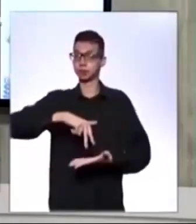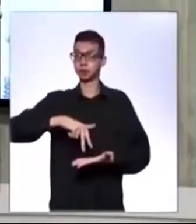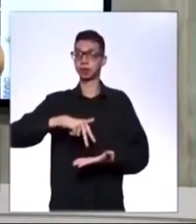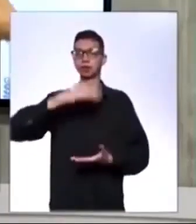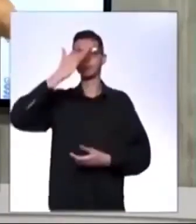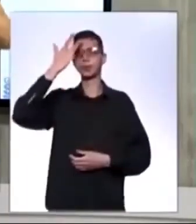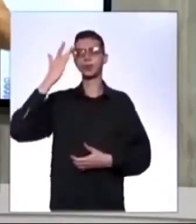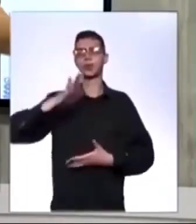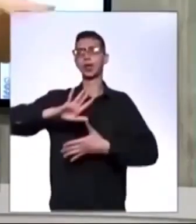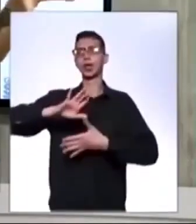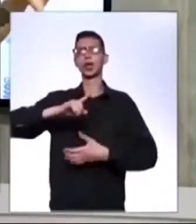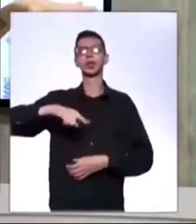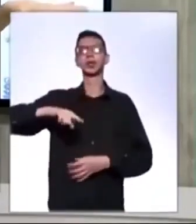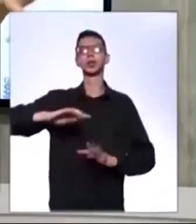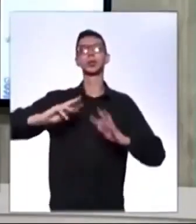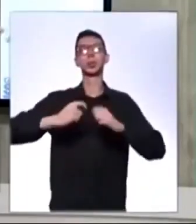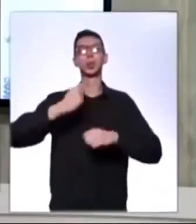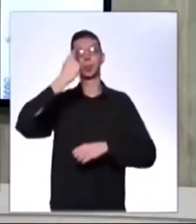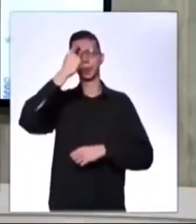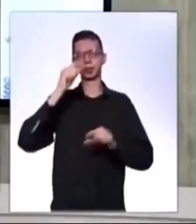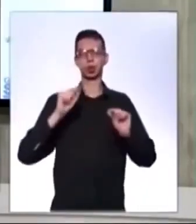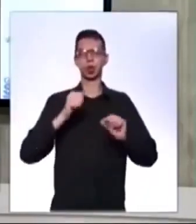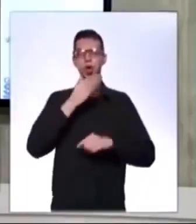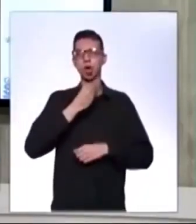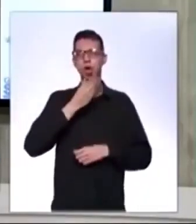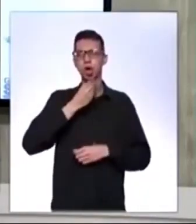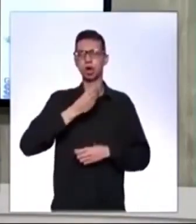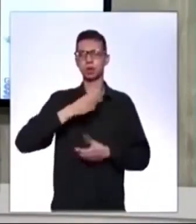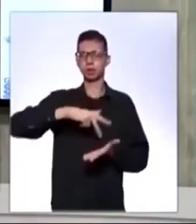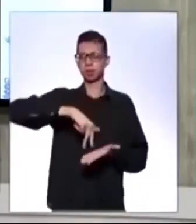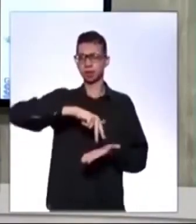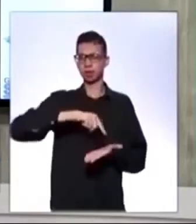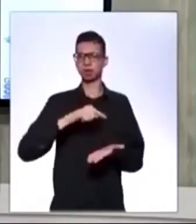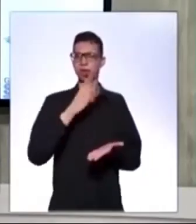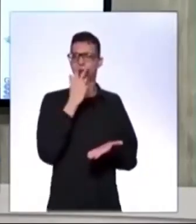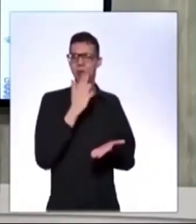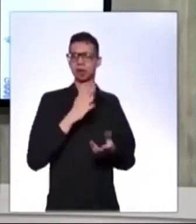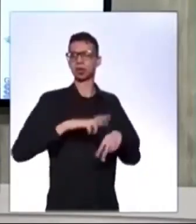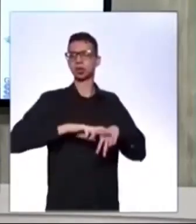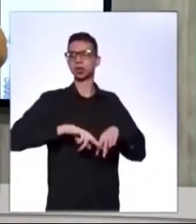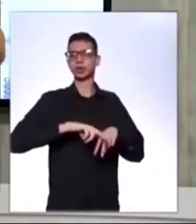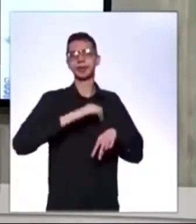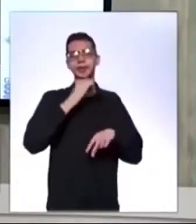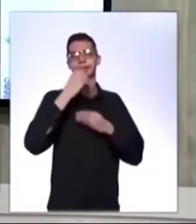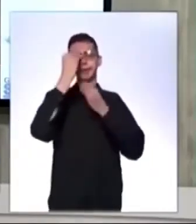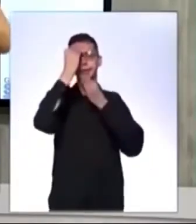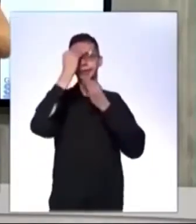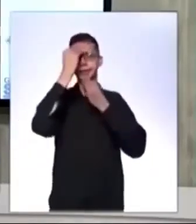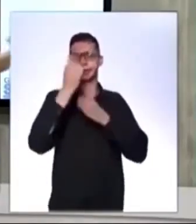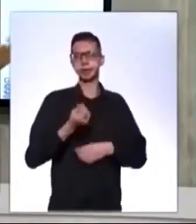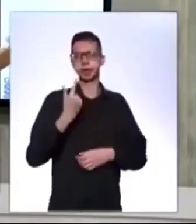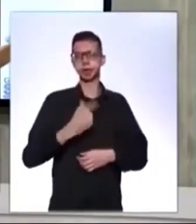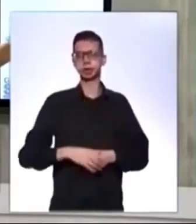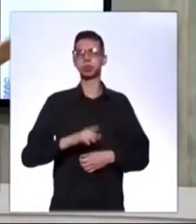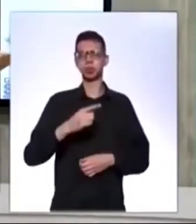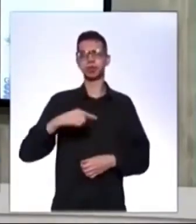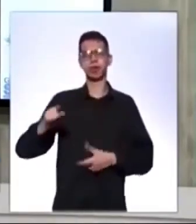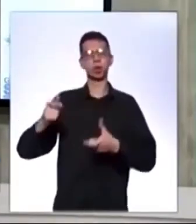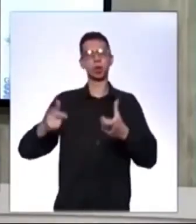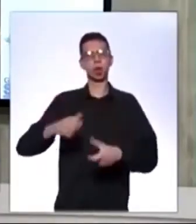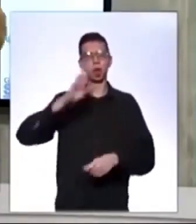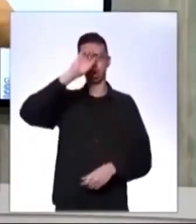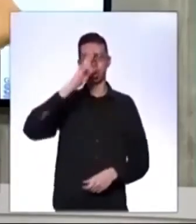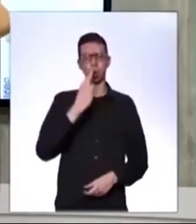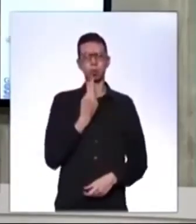que o homem que dança necessariamente tem alguma coisa a ver com a sexualidade dele. Vai lá no Bolshoi, na Rússia, e fala isso para eles. Só uma bobagem sem tamanho,